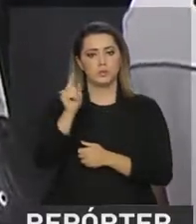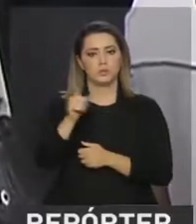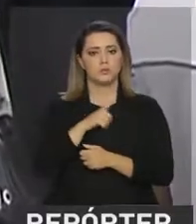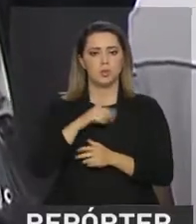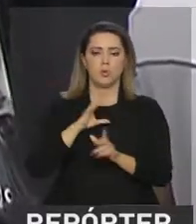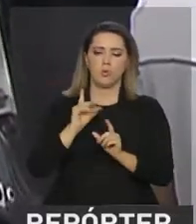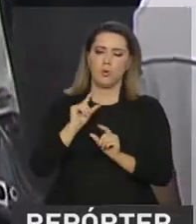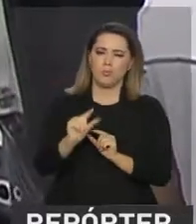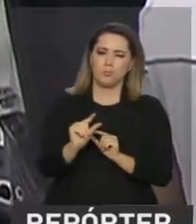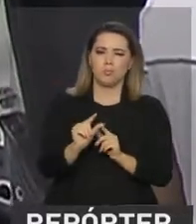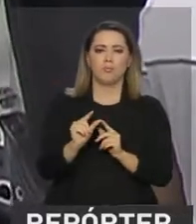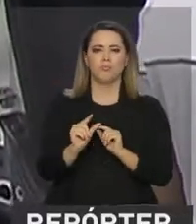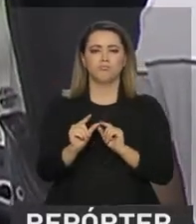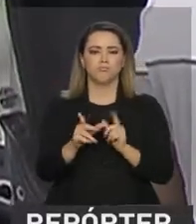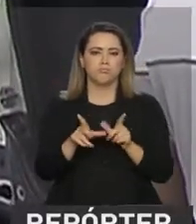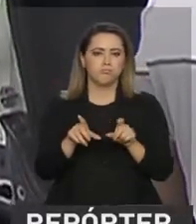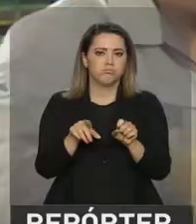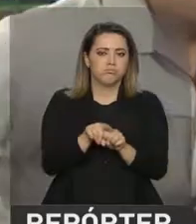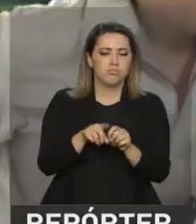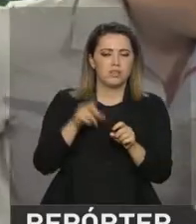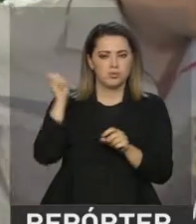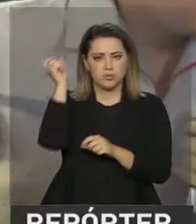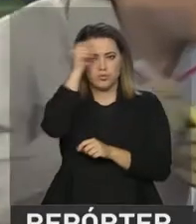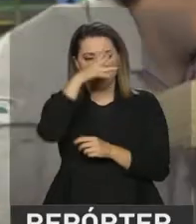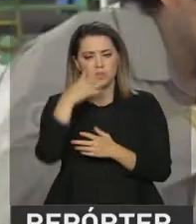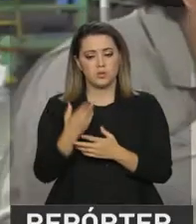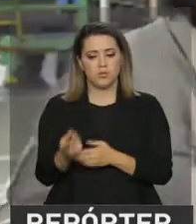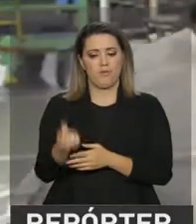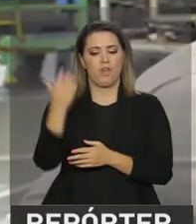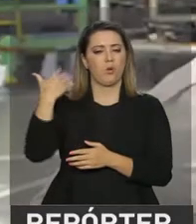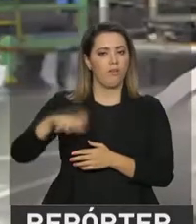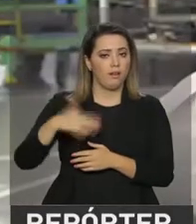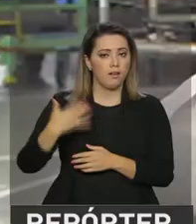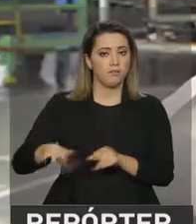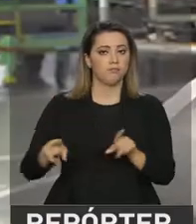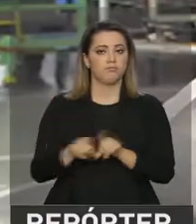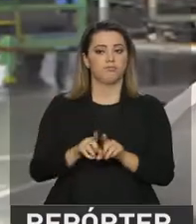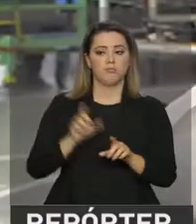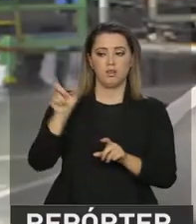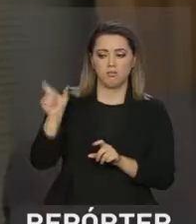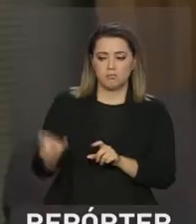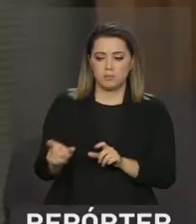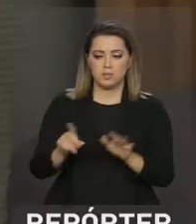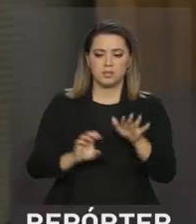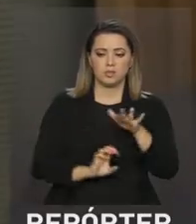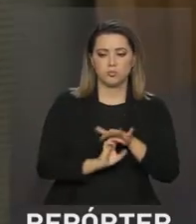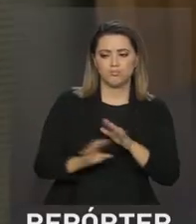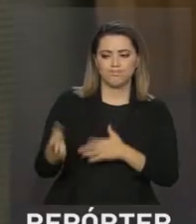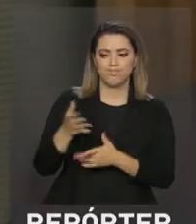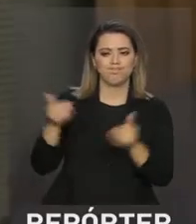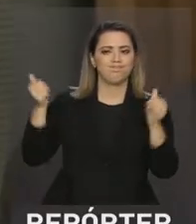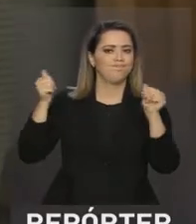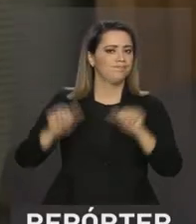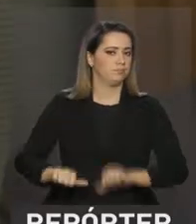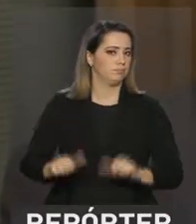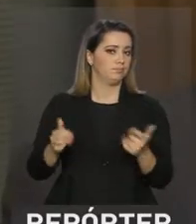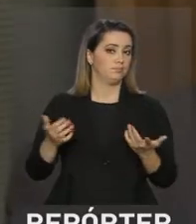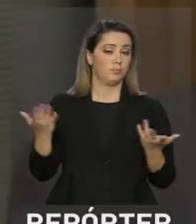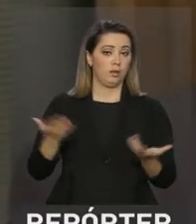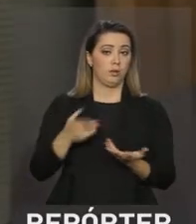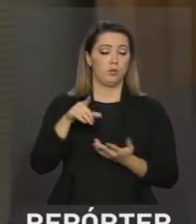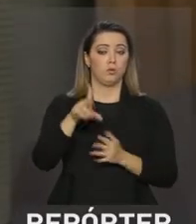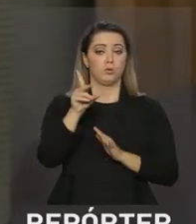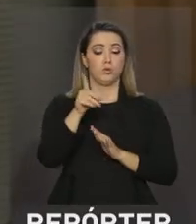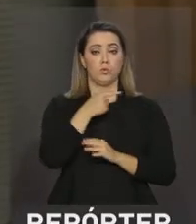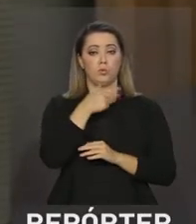tem custos elevados e relações entre empregados e empregadores ineficientes o advogado marcos junto a especialista em